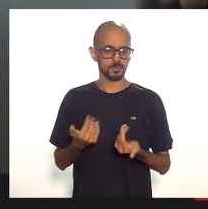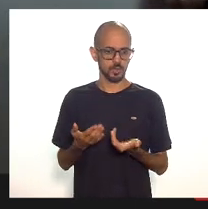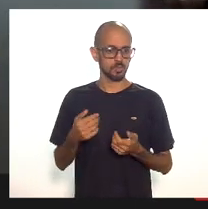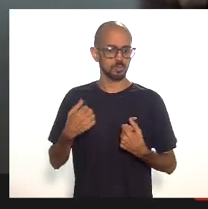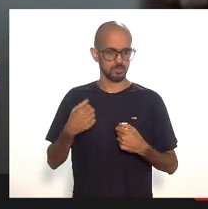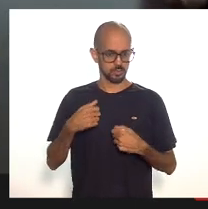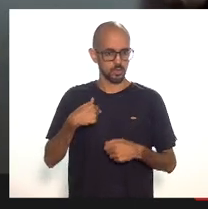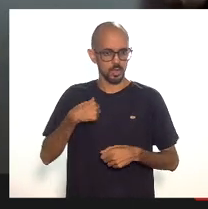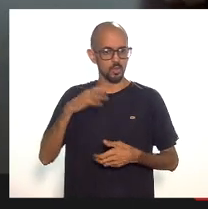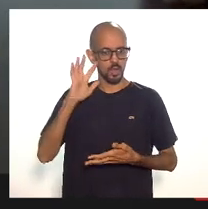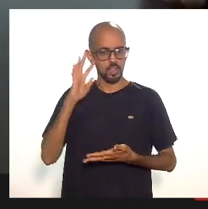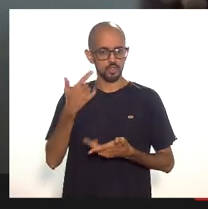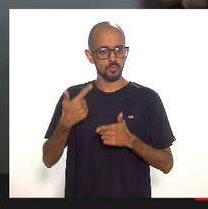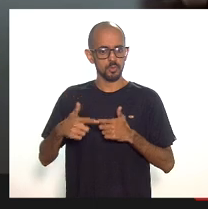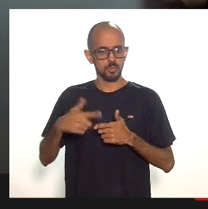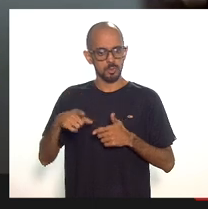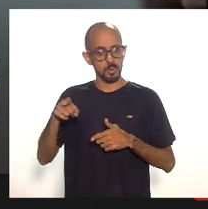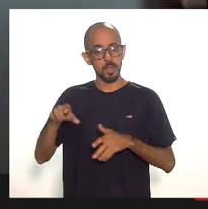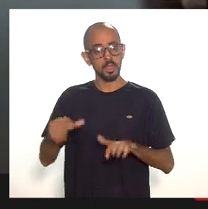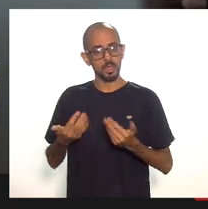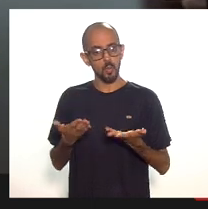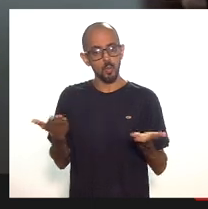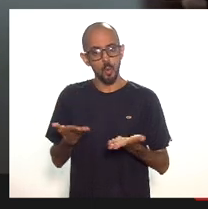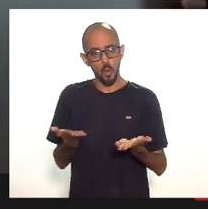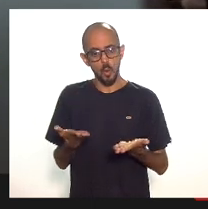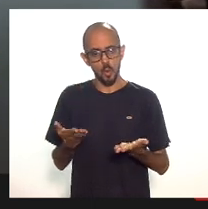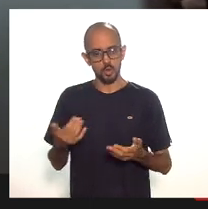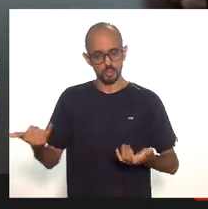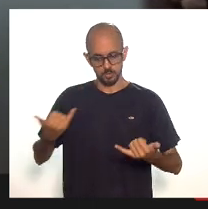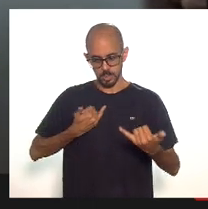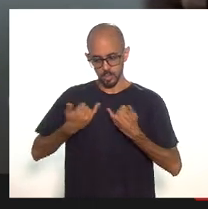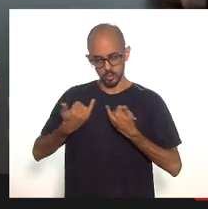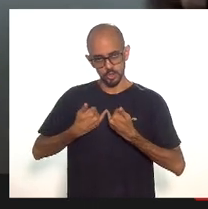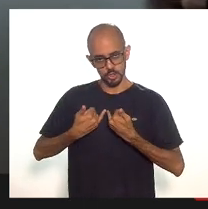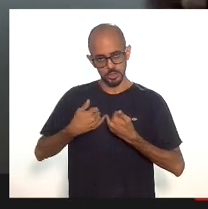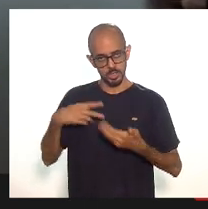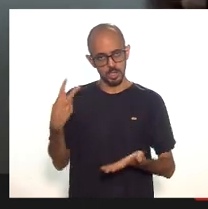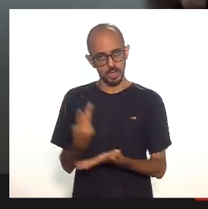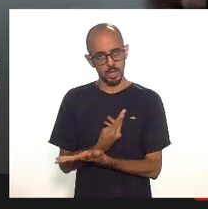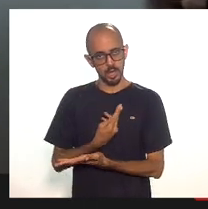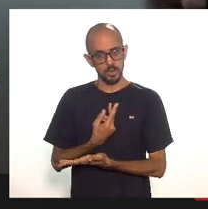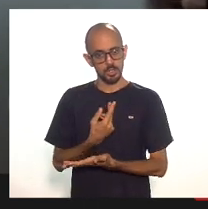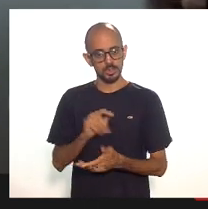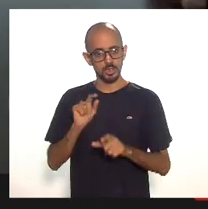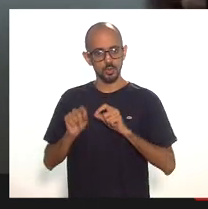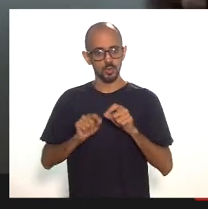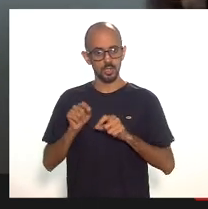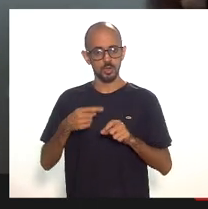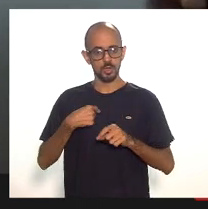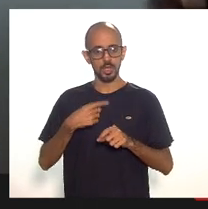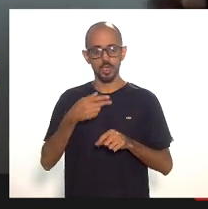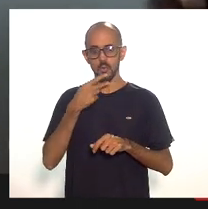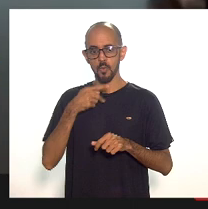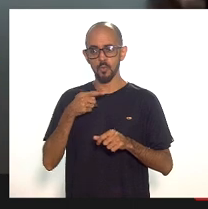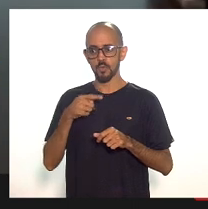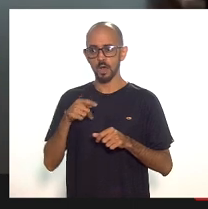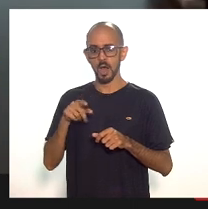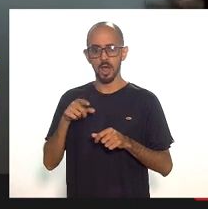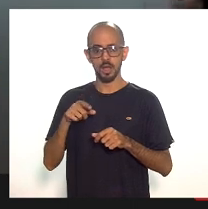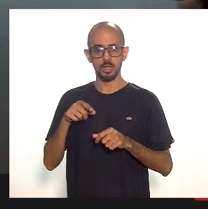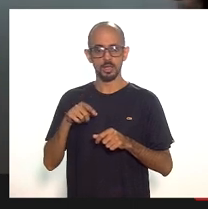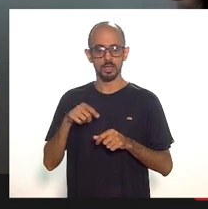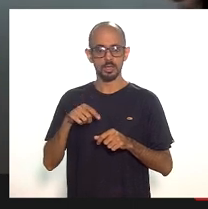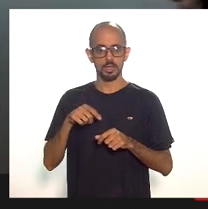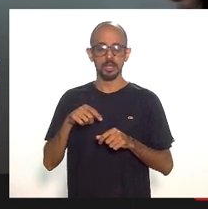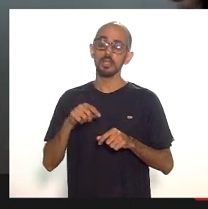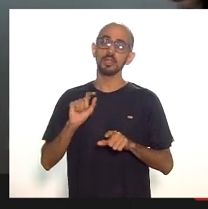aí. Tá? Então, tem muito. Hoje, recebi uma notícia, essa semana ou outra, passada, que onde a EMOP e a Defesa Civil